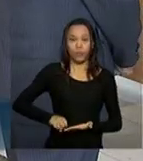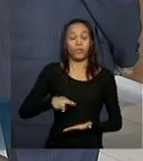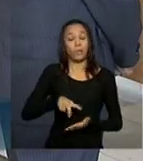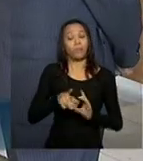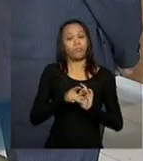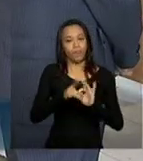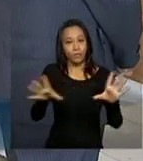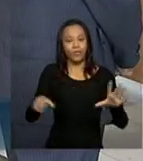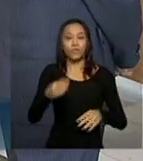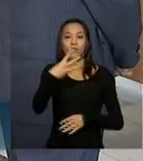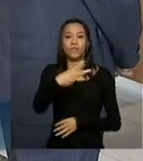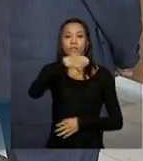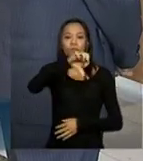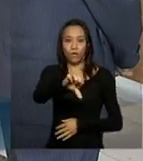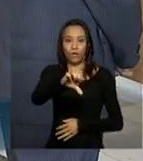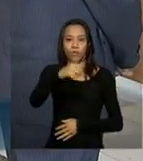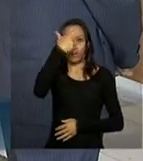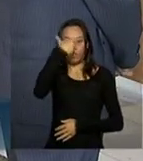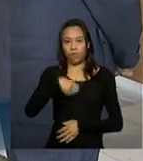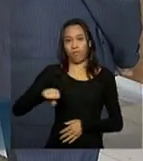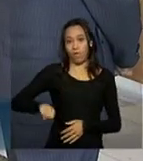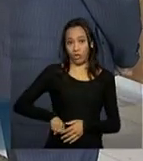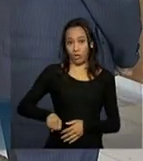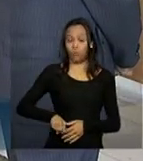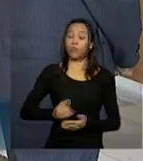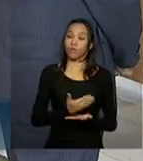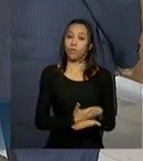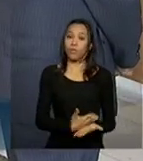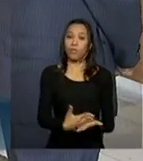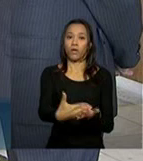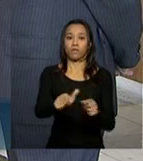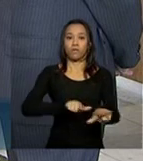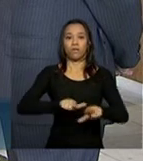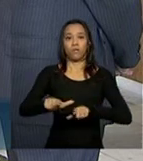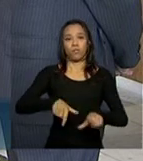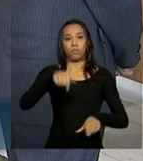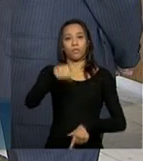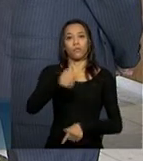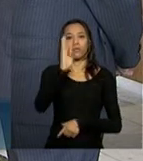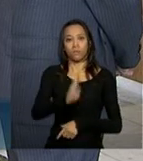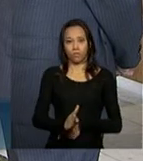32 novos embaixadores estrangeiros que passam a atuar aqui no Brasil.